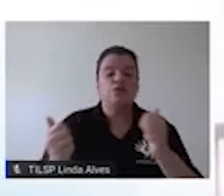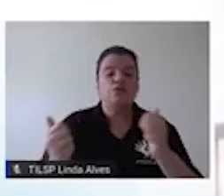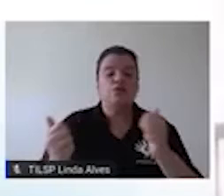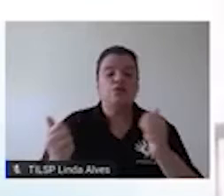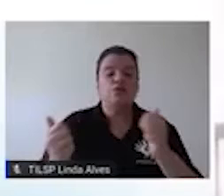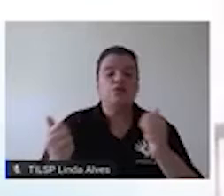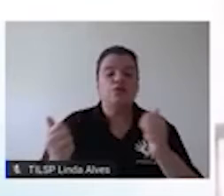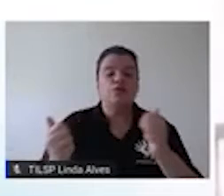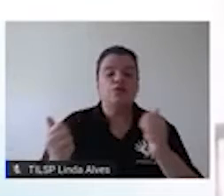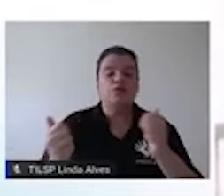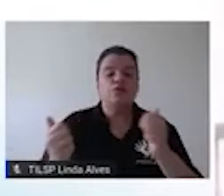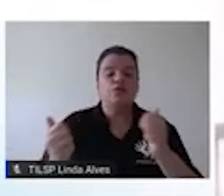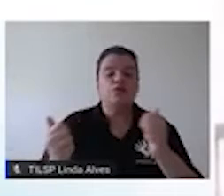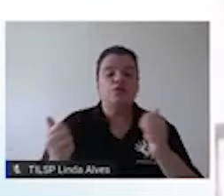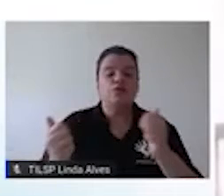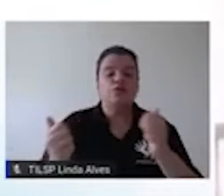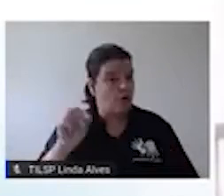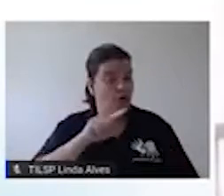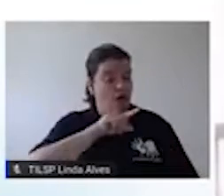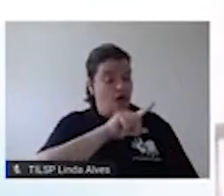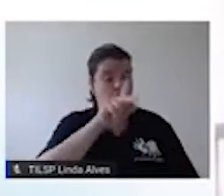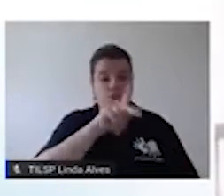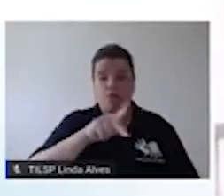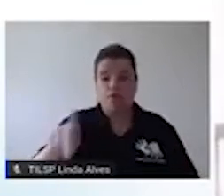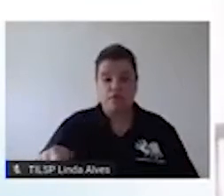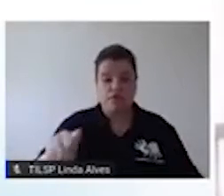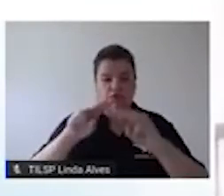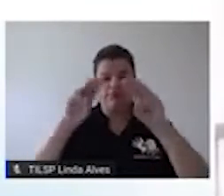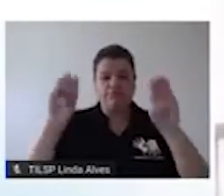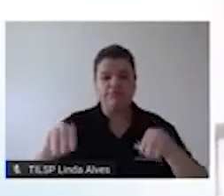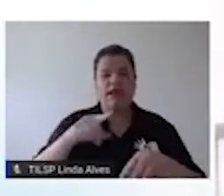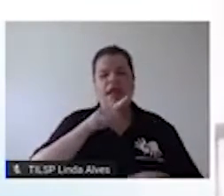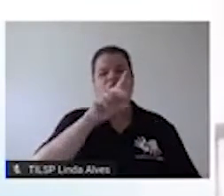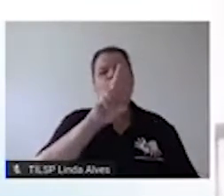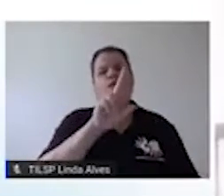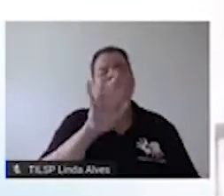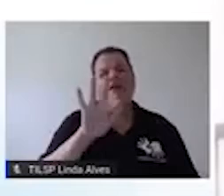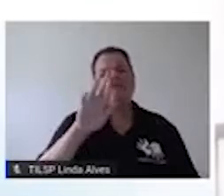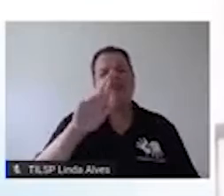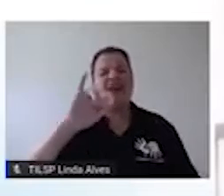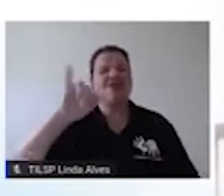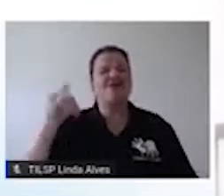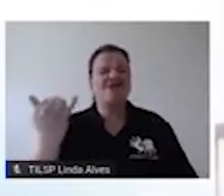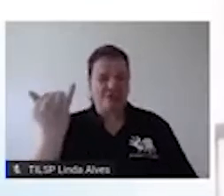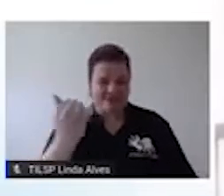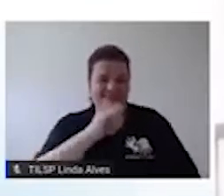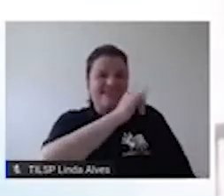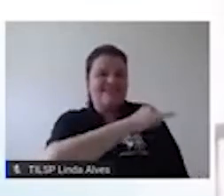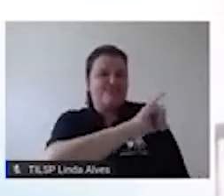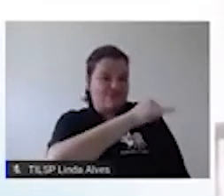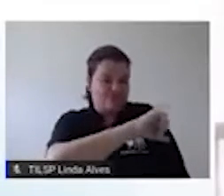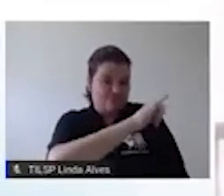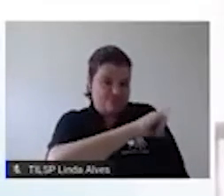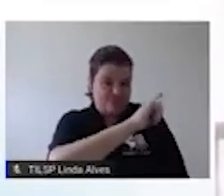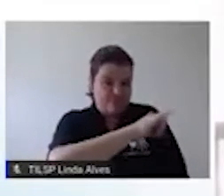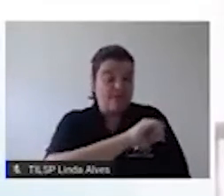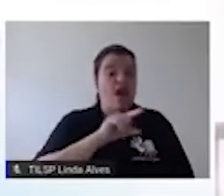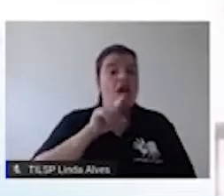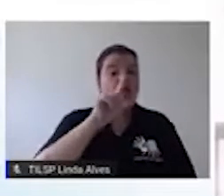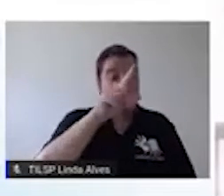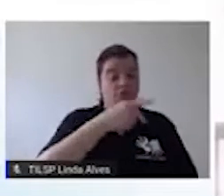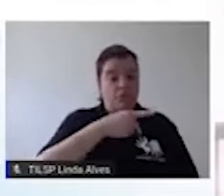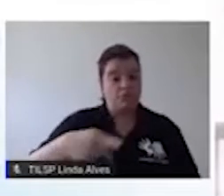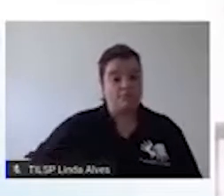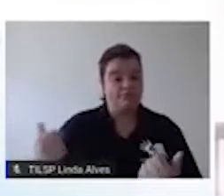ele que é professor da UFRJ, Universidade Federal do Rio de Janeiro, e é também